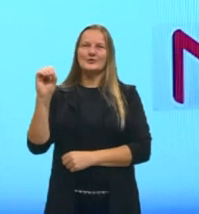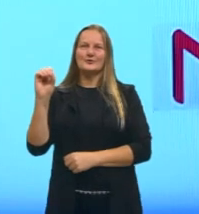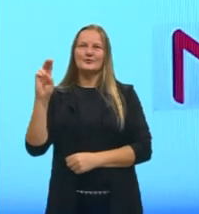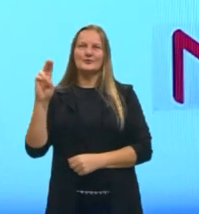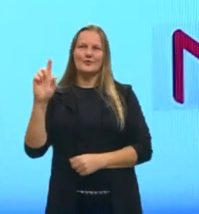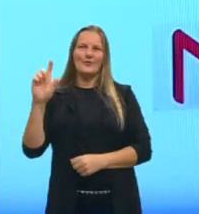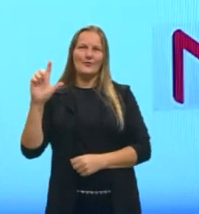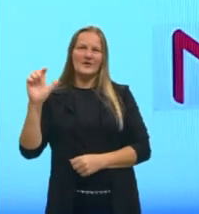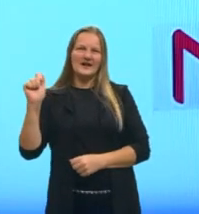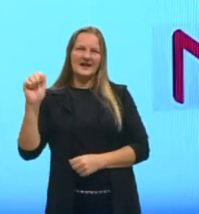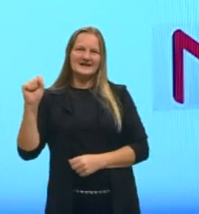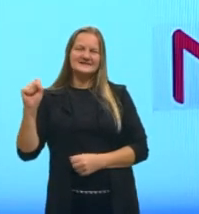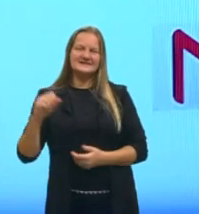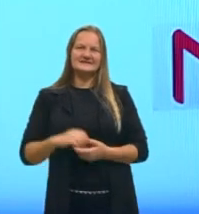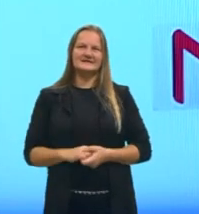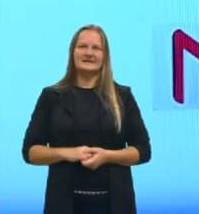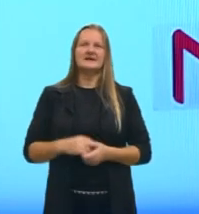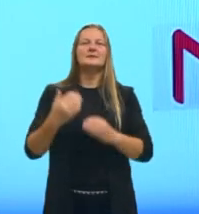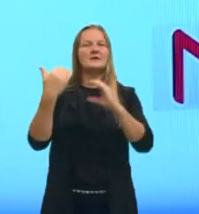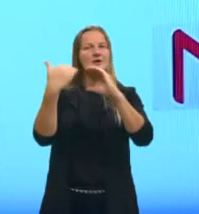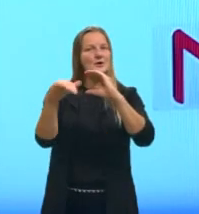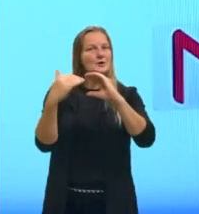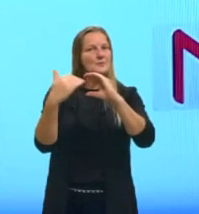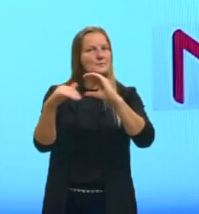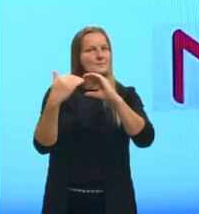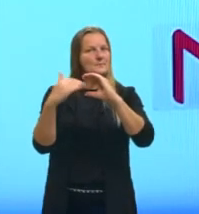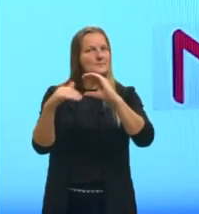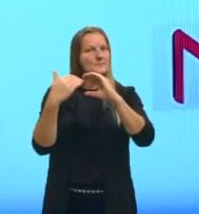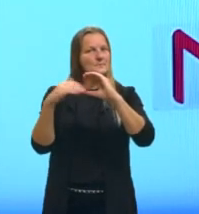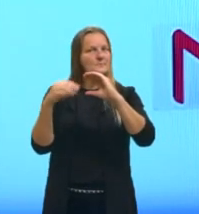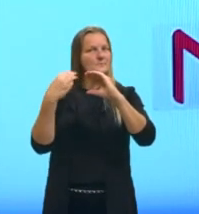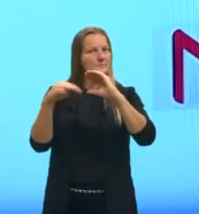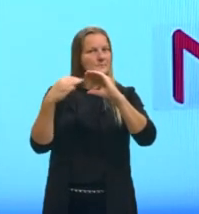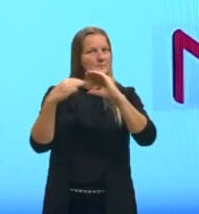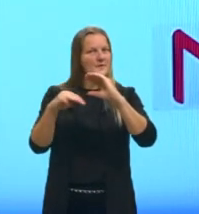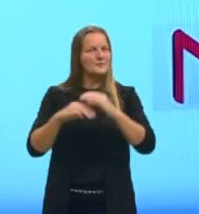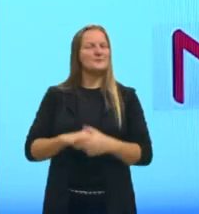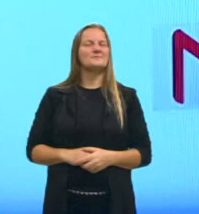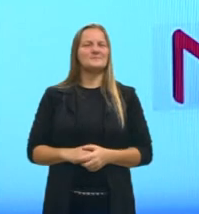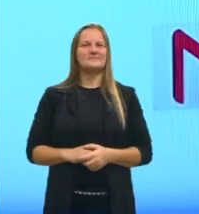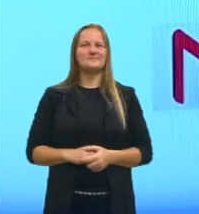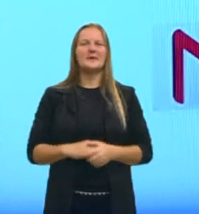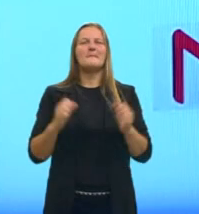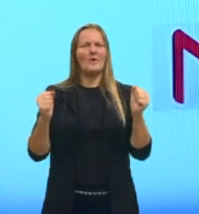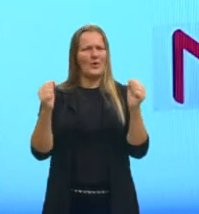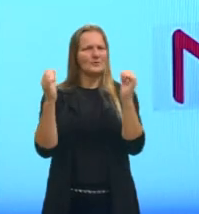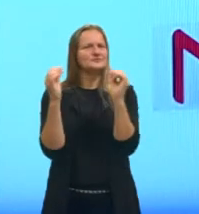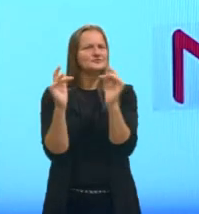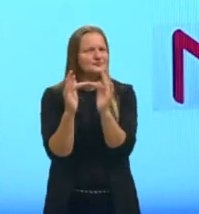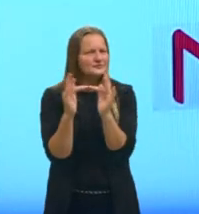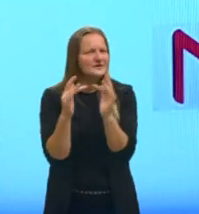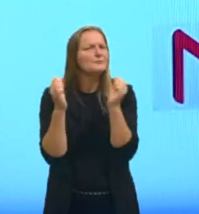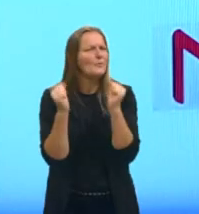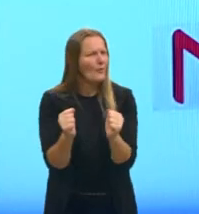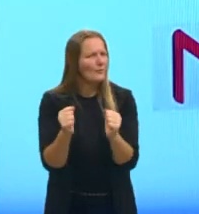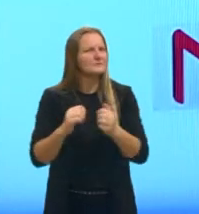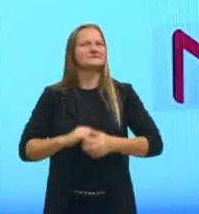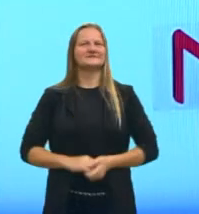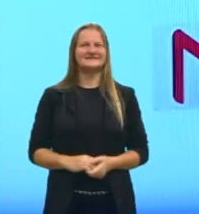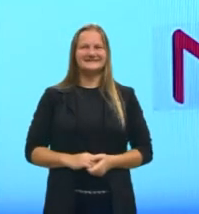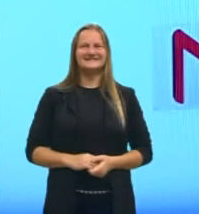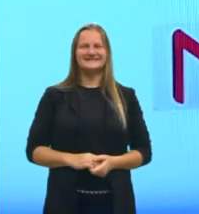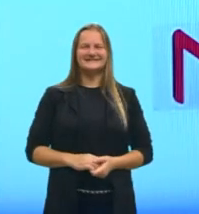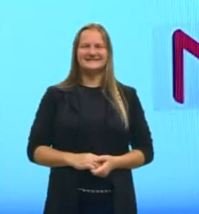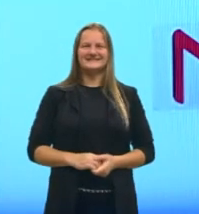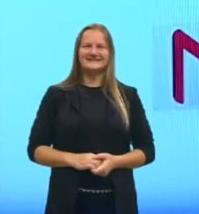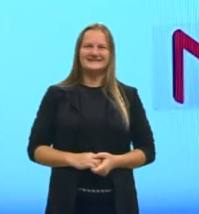tá meu e-mail aqui tá para vocês também entrar em contato certo@educaroo do